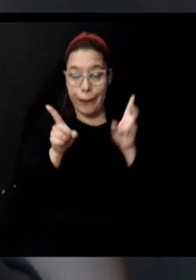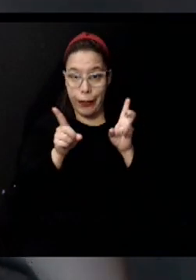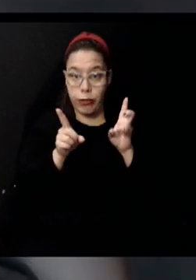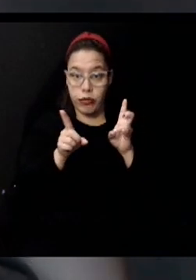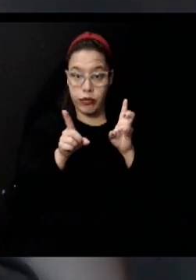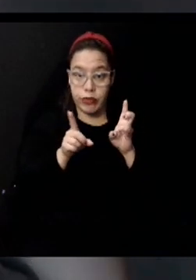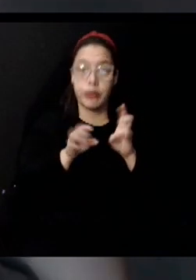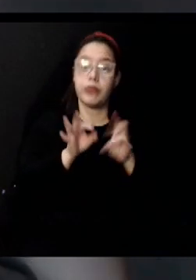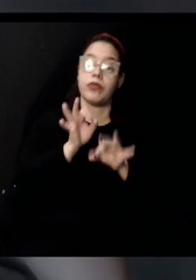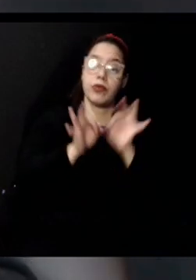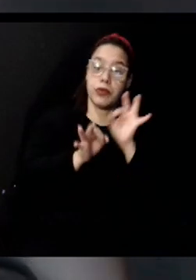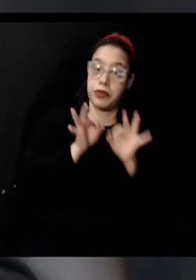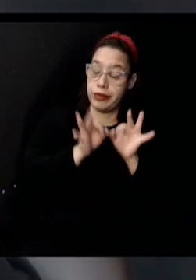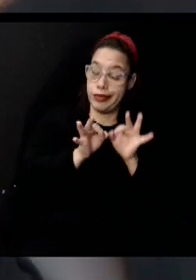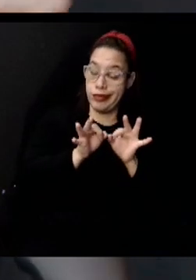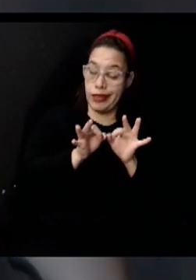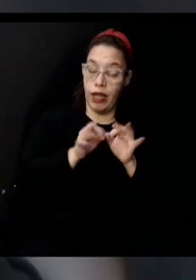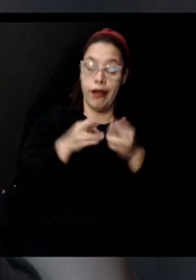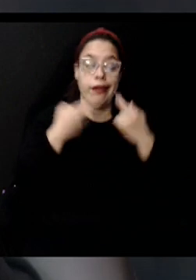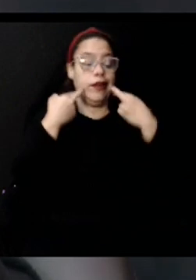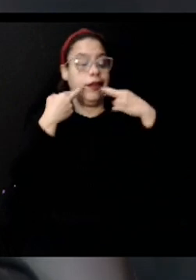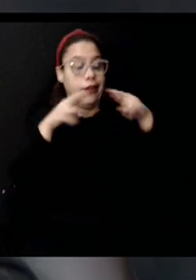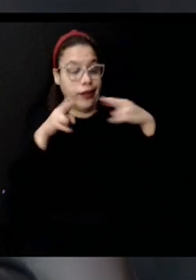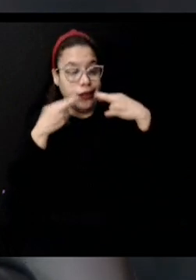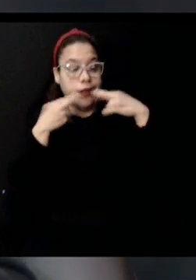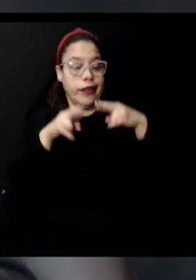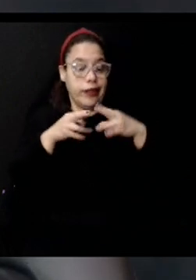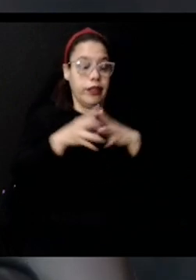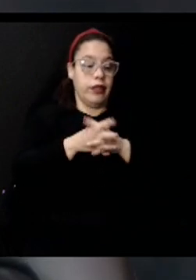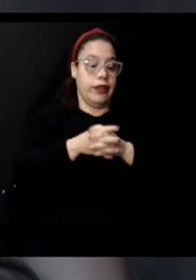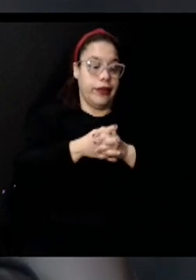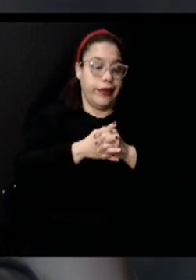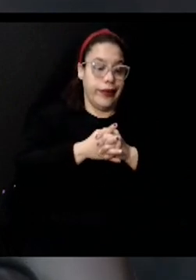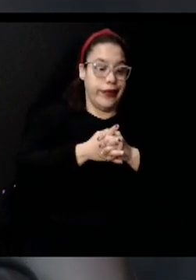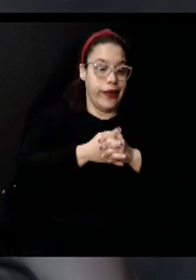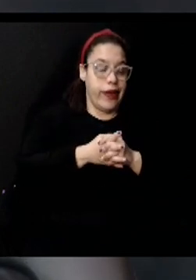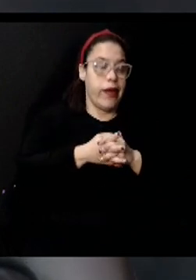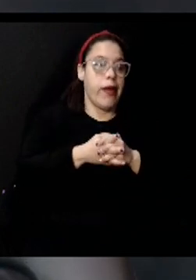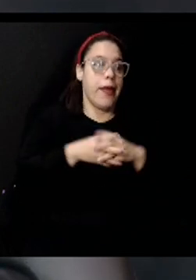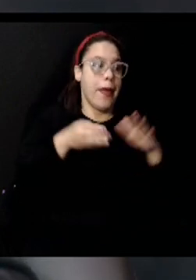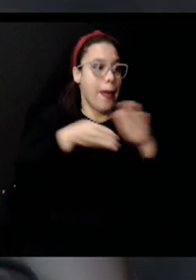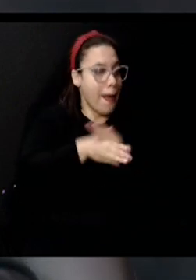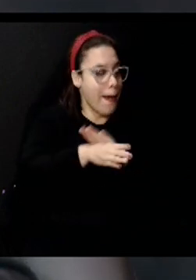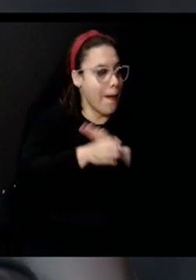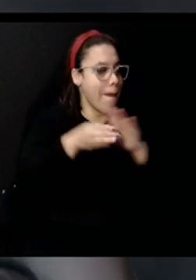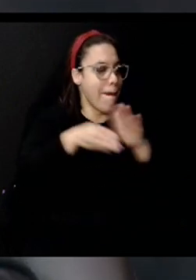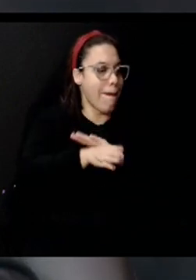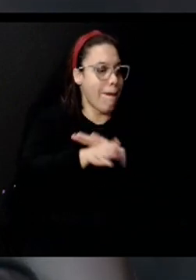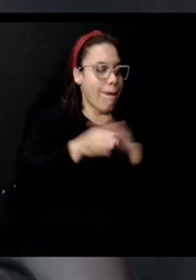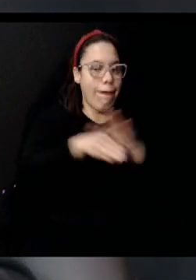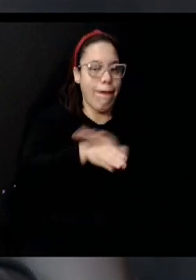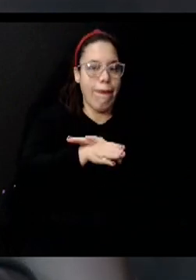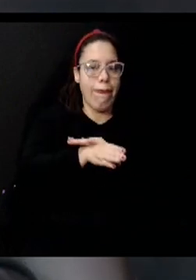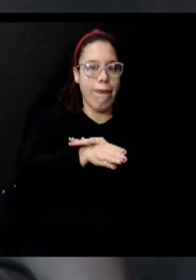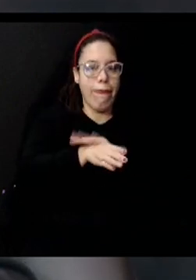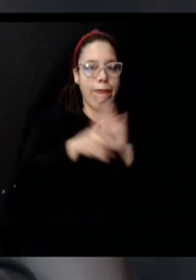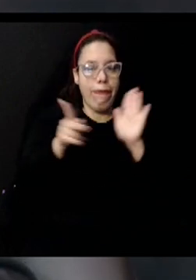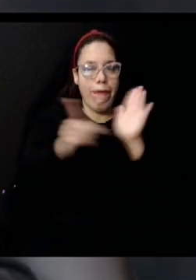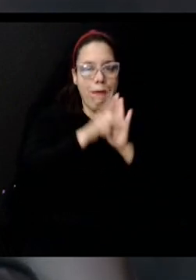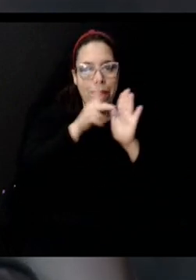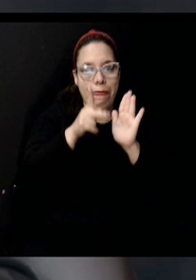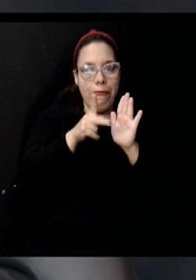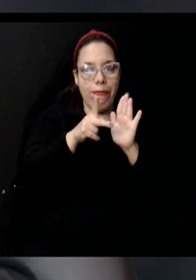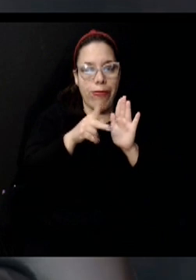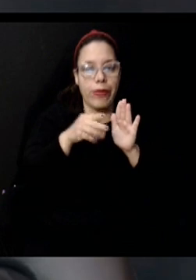essa reclamação já vem também como colocando como um hábito, a própria criação, a vivência, as Uhum. pessoas elas estão